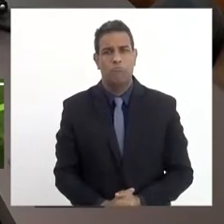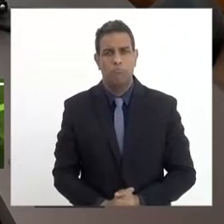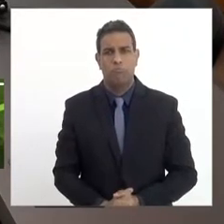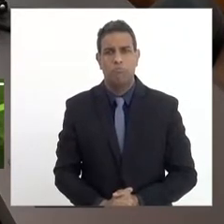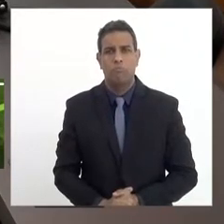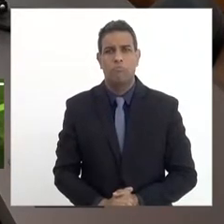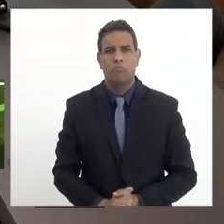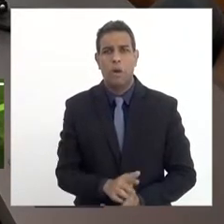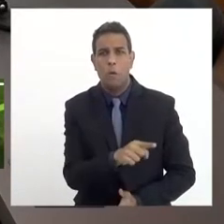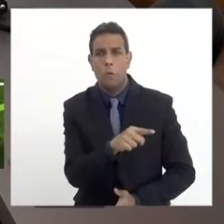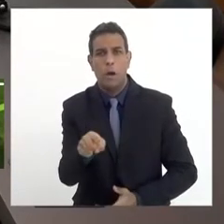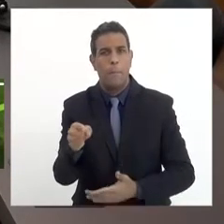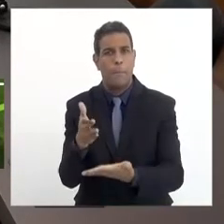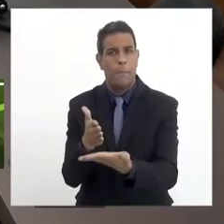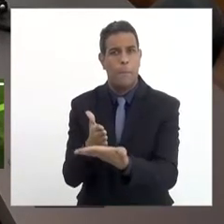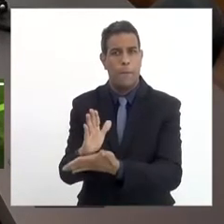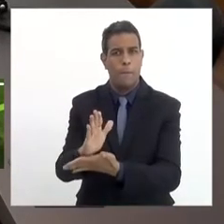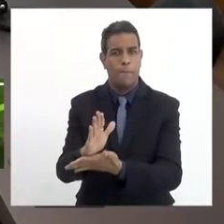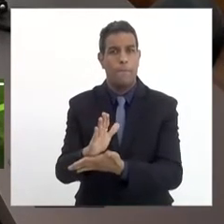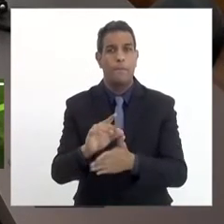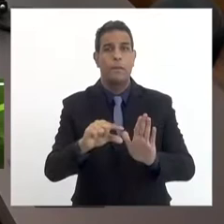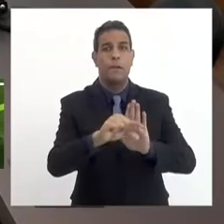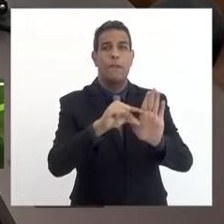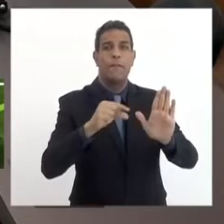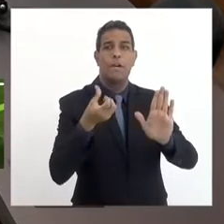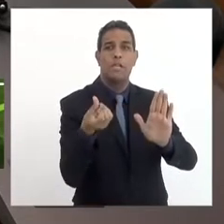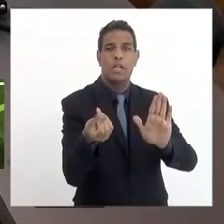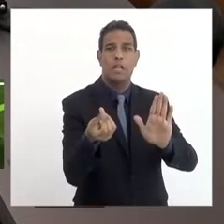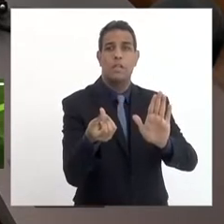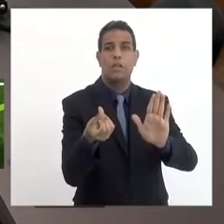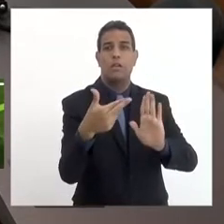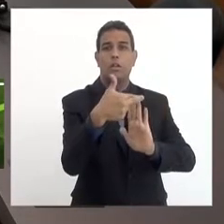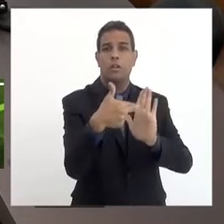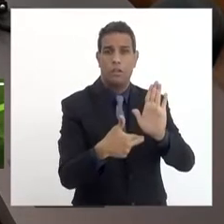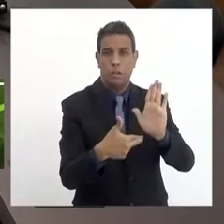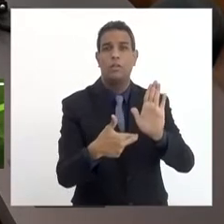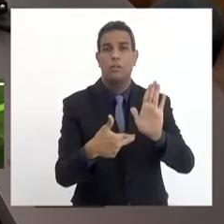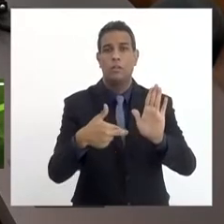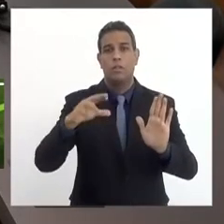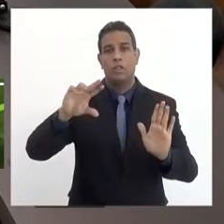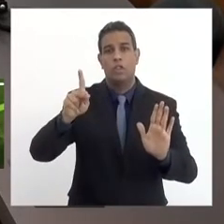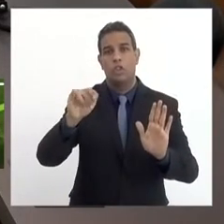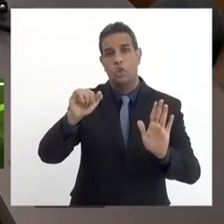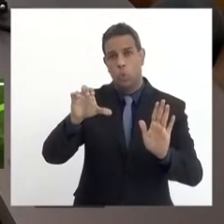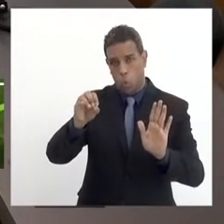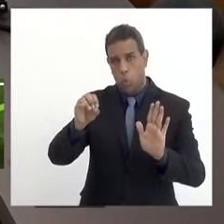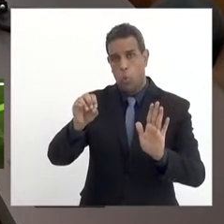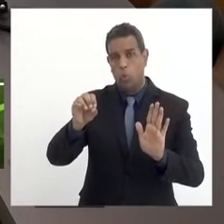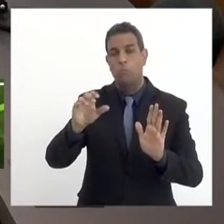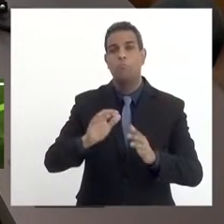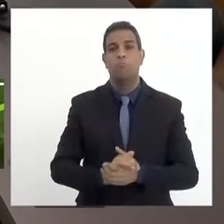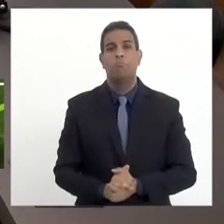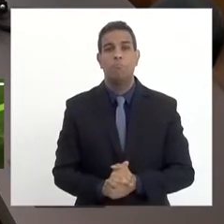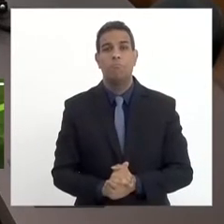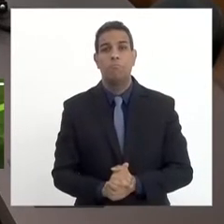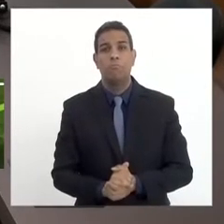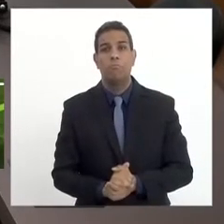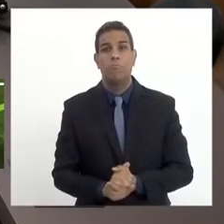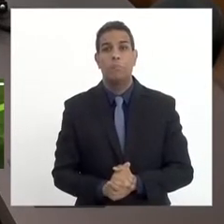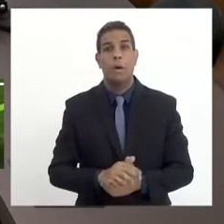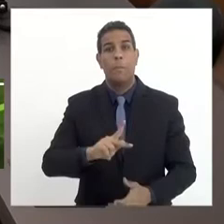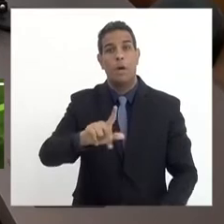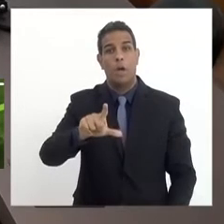discussão, em votação, aprovado. 6 da pauta, relator, deputado Chico Machado. 6, projeto de lei